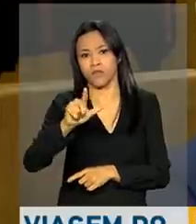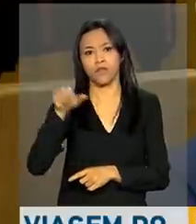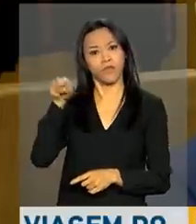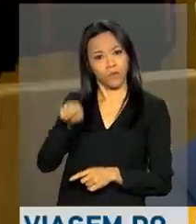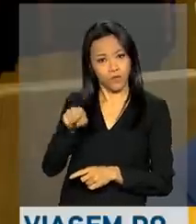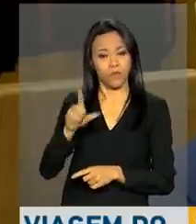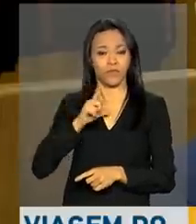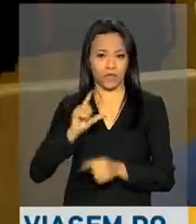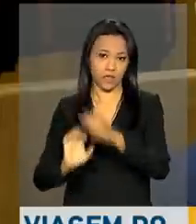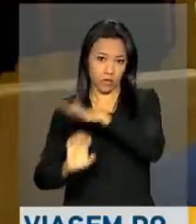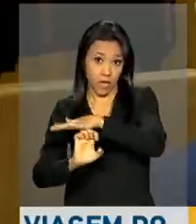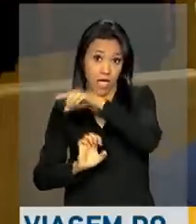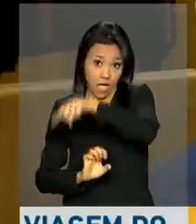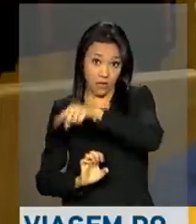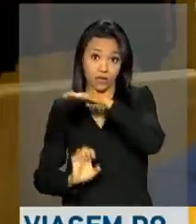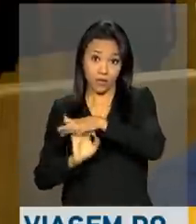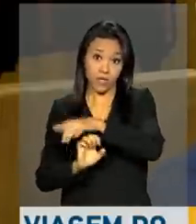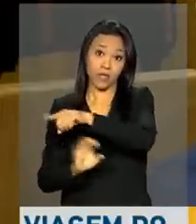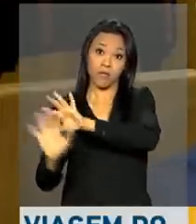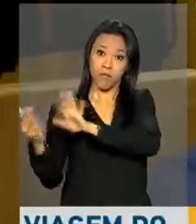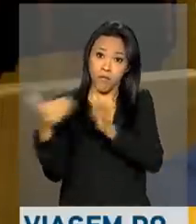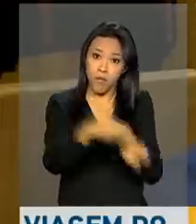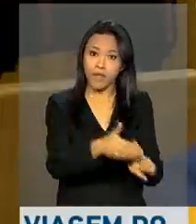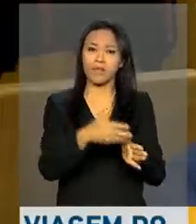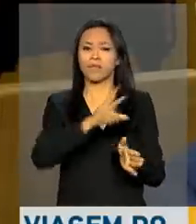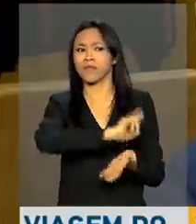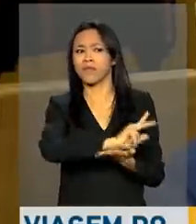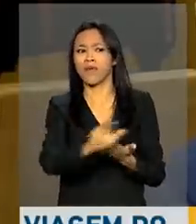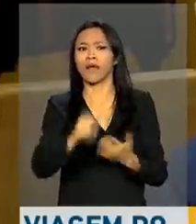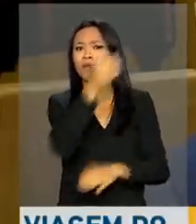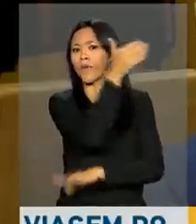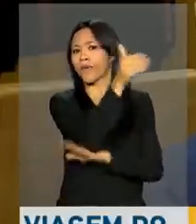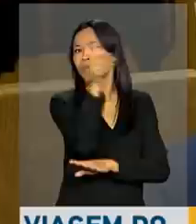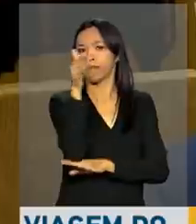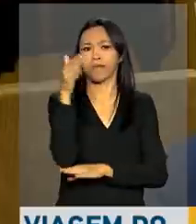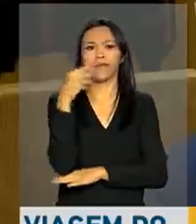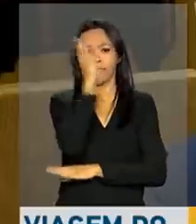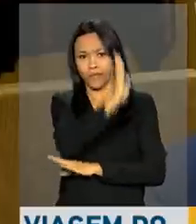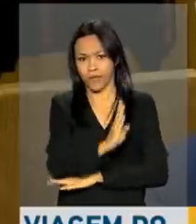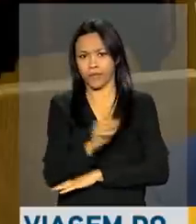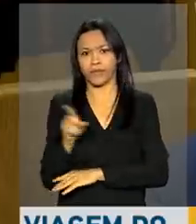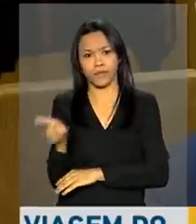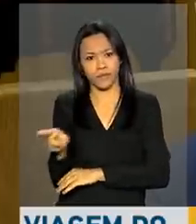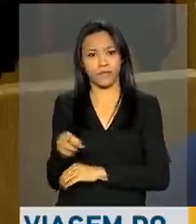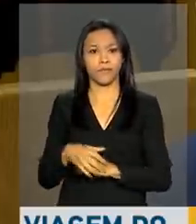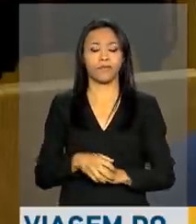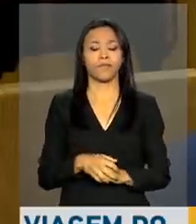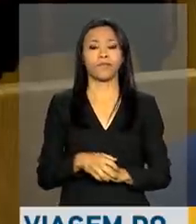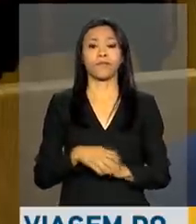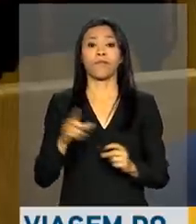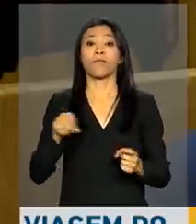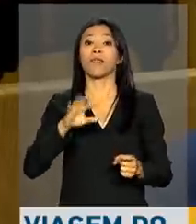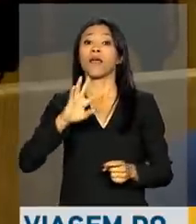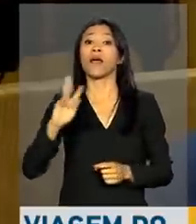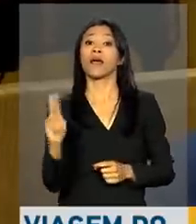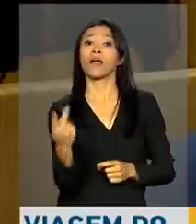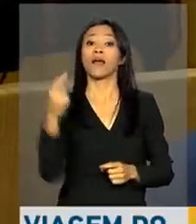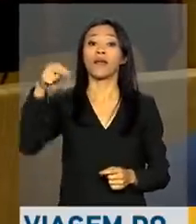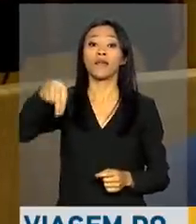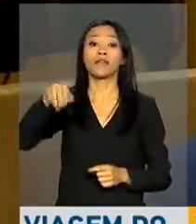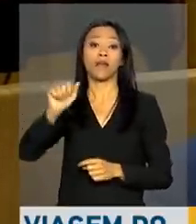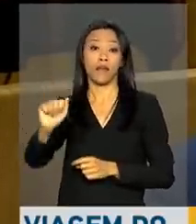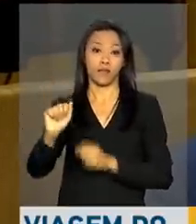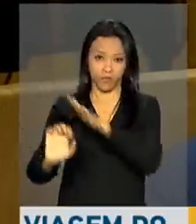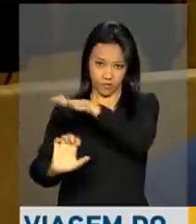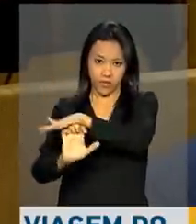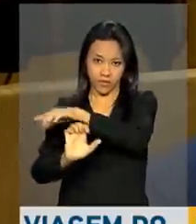brasileira. Essa empresa também participa em vários hotéis no Brasil. E é a HNA.